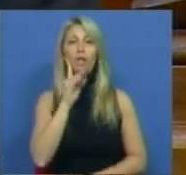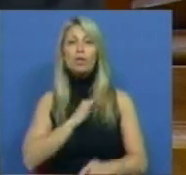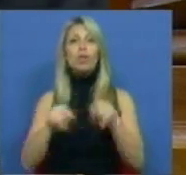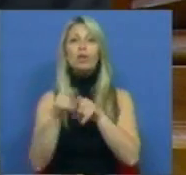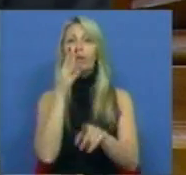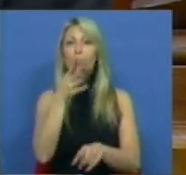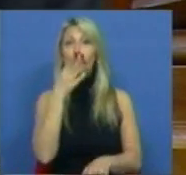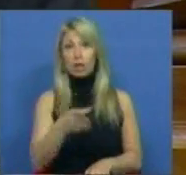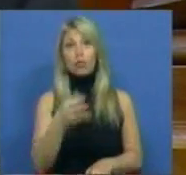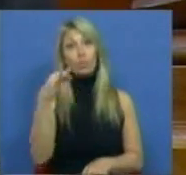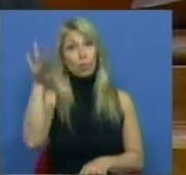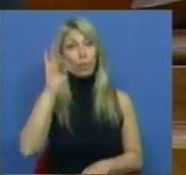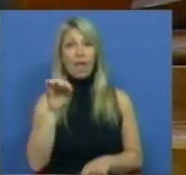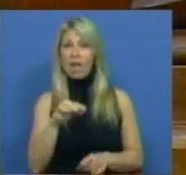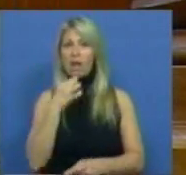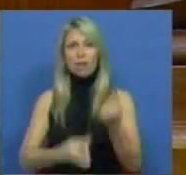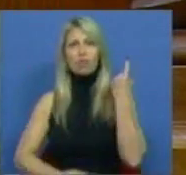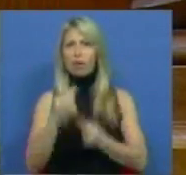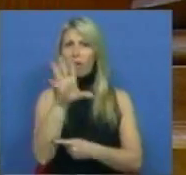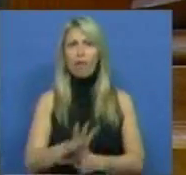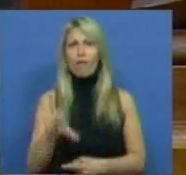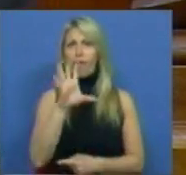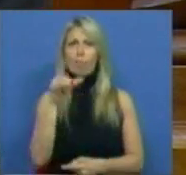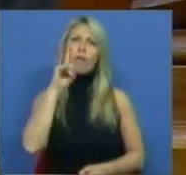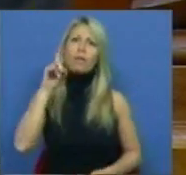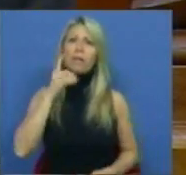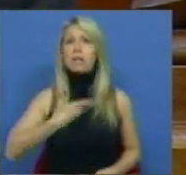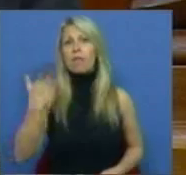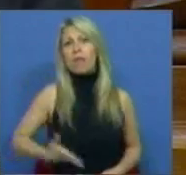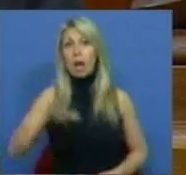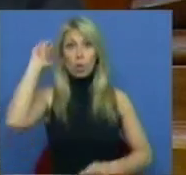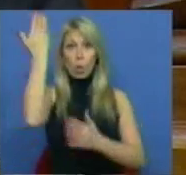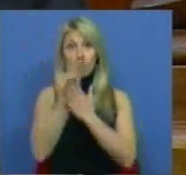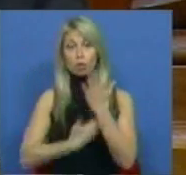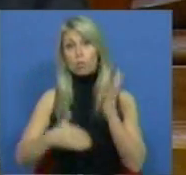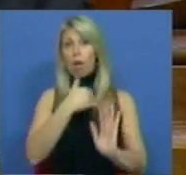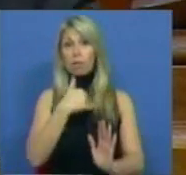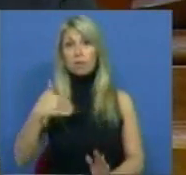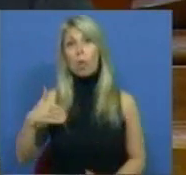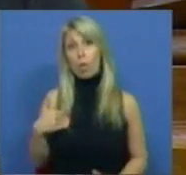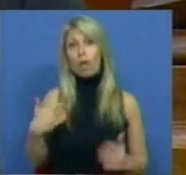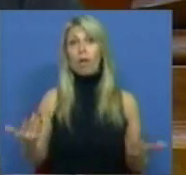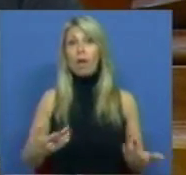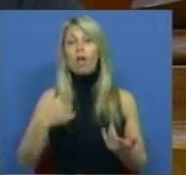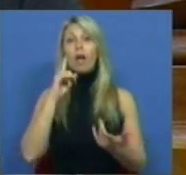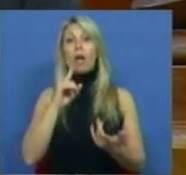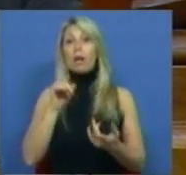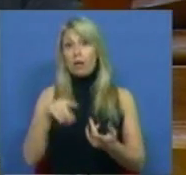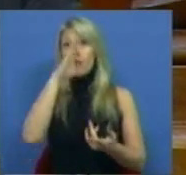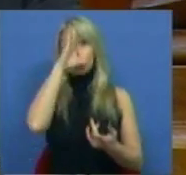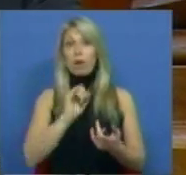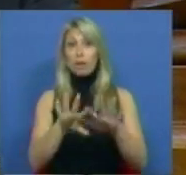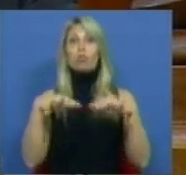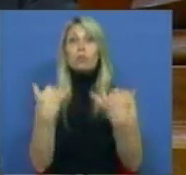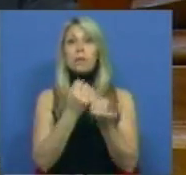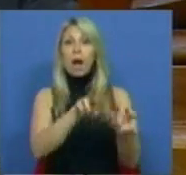é uma estranha maneira de defender o direito constitucional à saúde, o Serviço Nacional de Saúde e o Estado Social. A